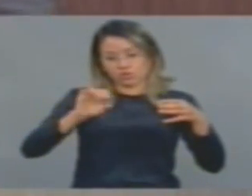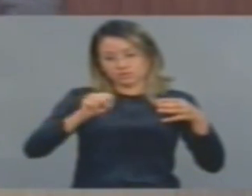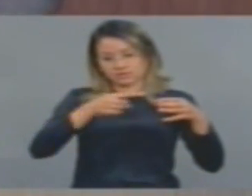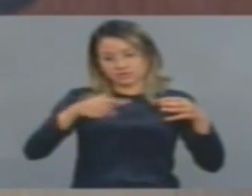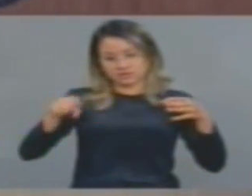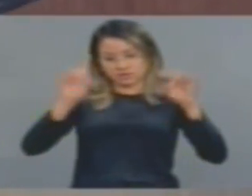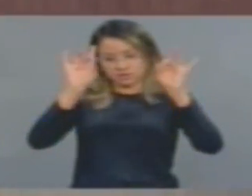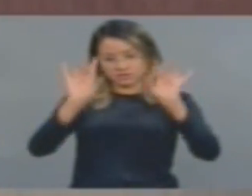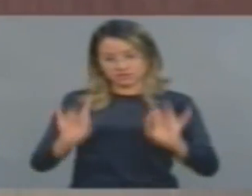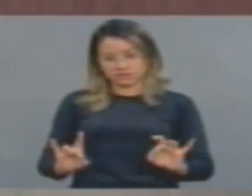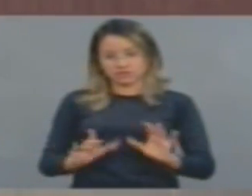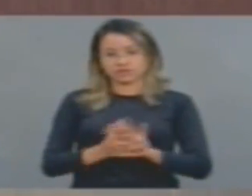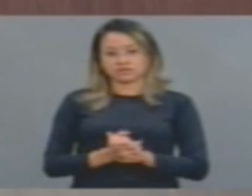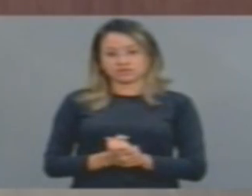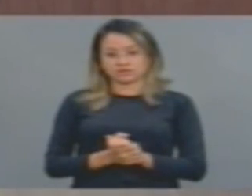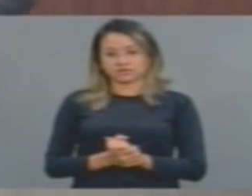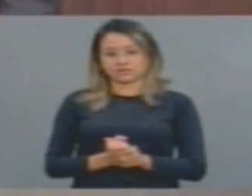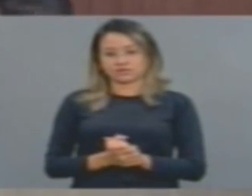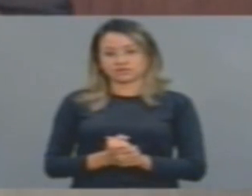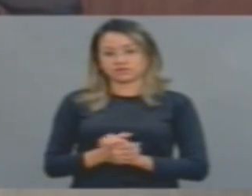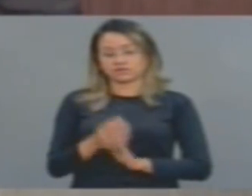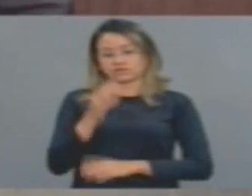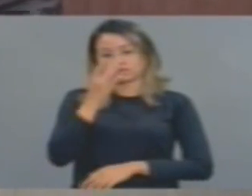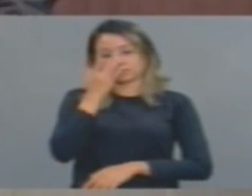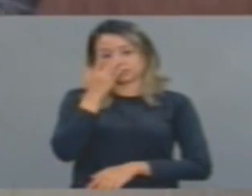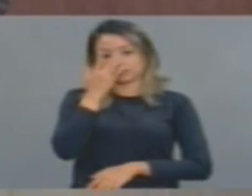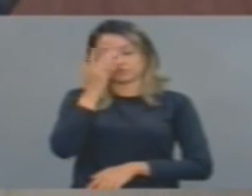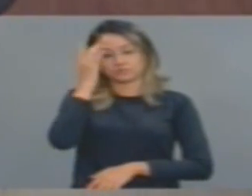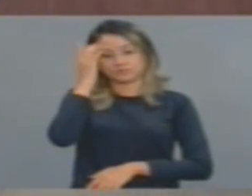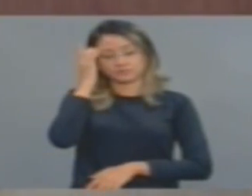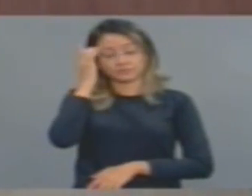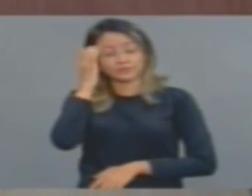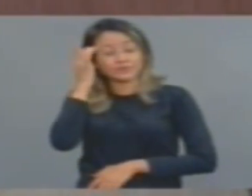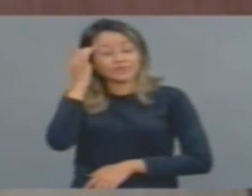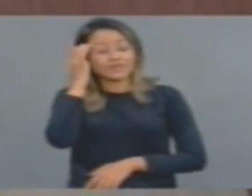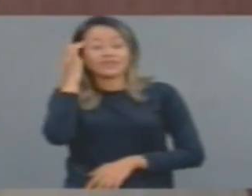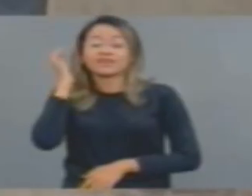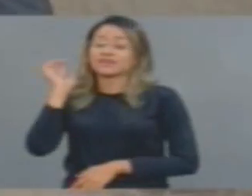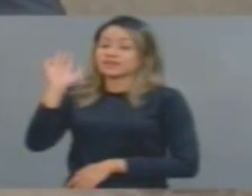Leitão. Deputado... Foi secretário da pasta, inclusive. Sim. Deputado Renato,